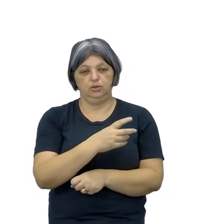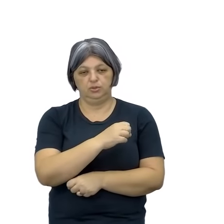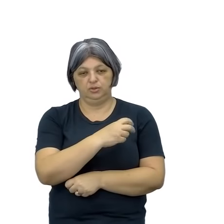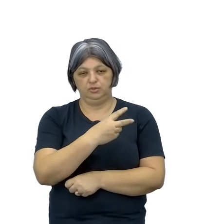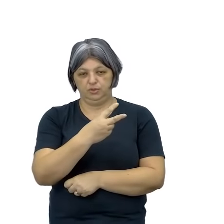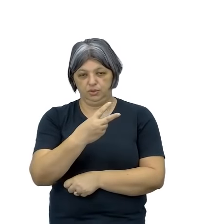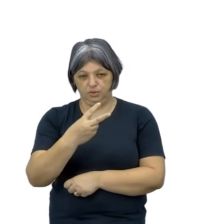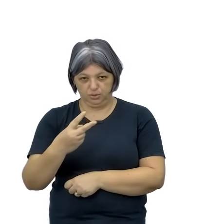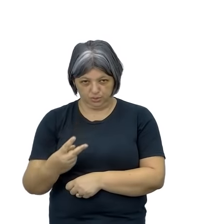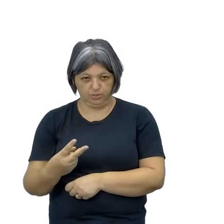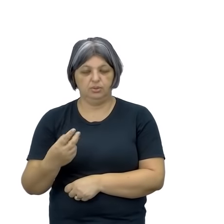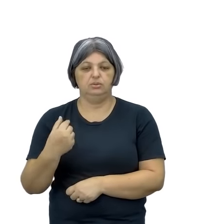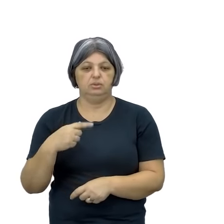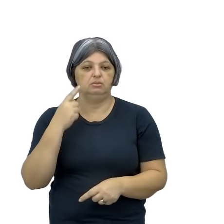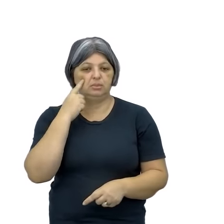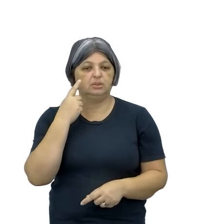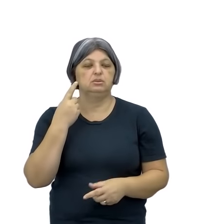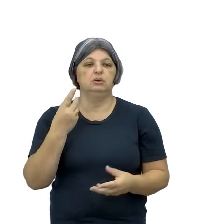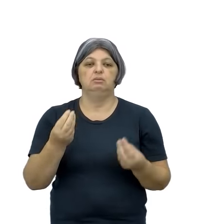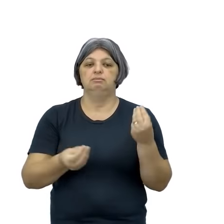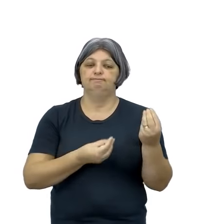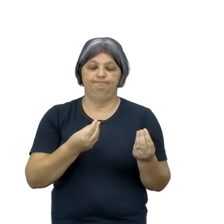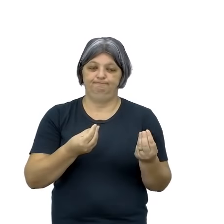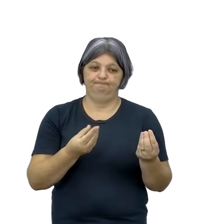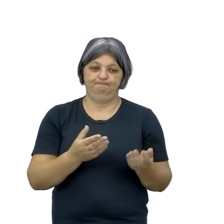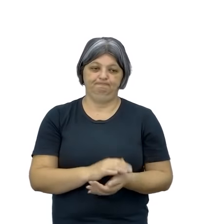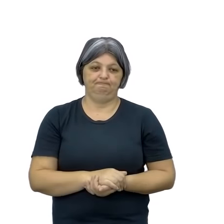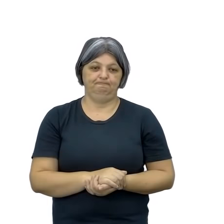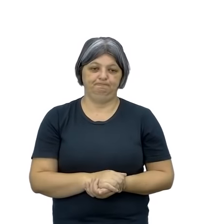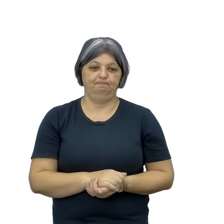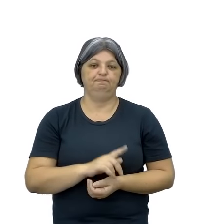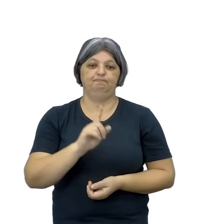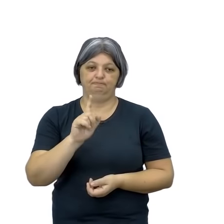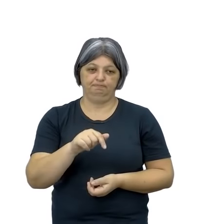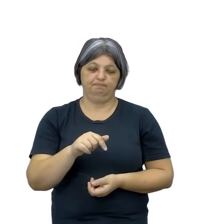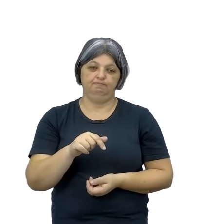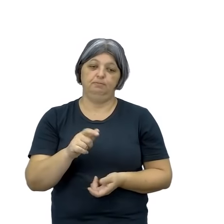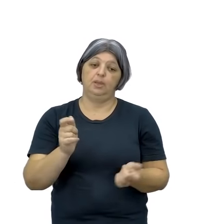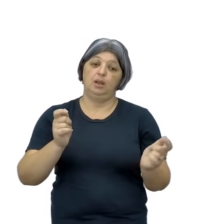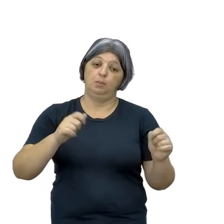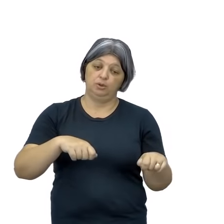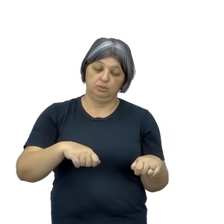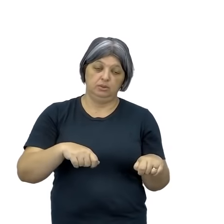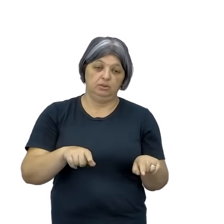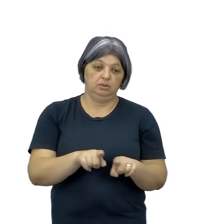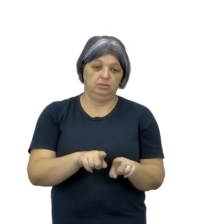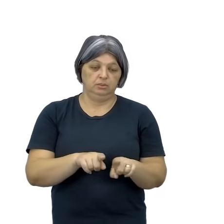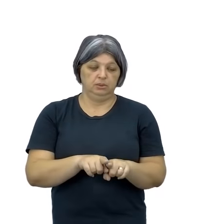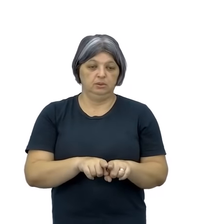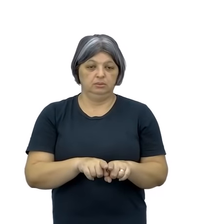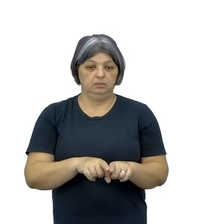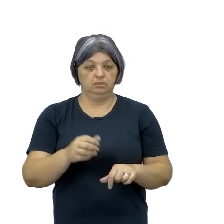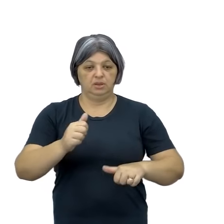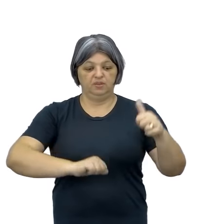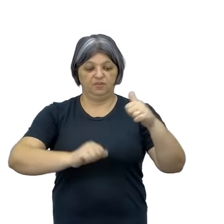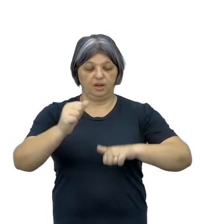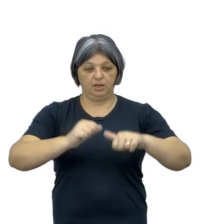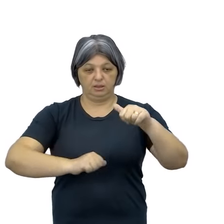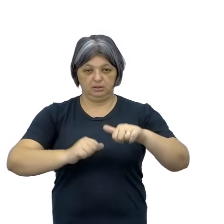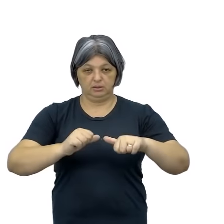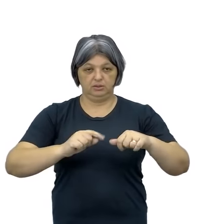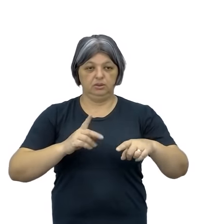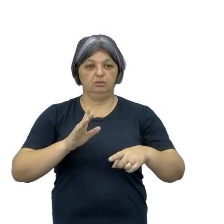nós precisamos repensar também muito sobre isso. Então, é uma possibilidade também dessa avaliação fazer